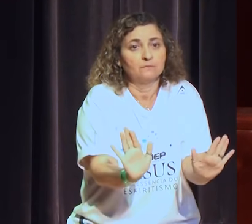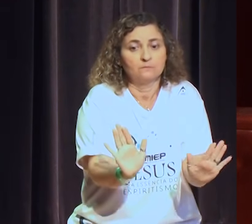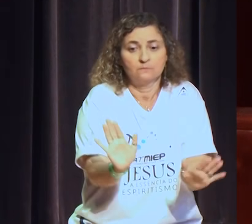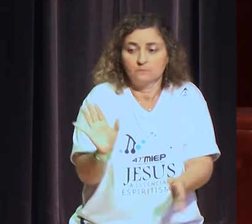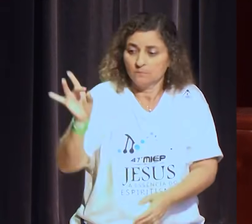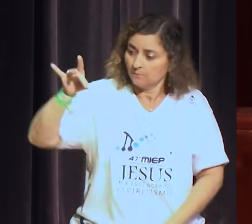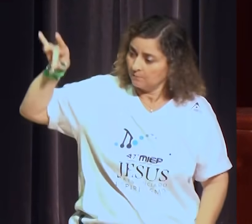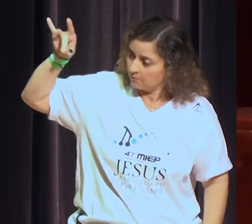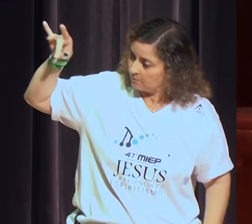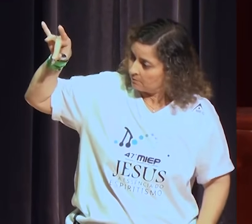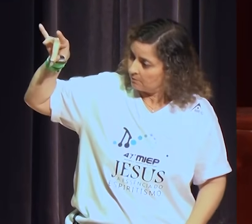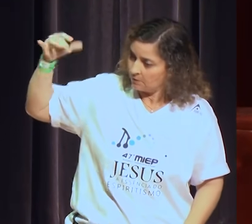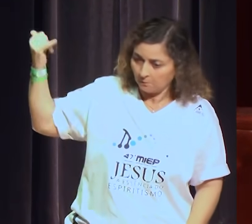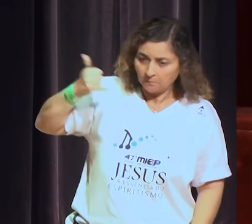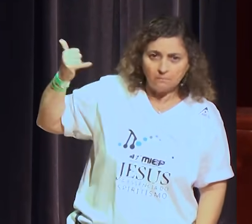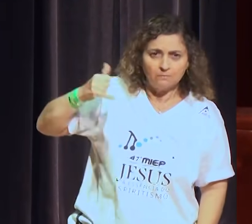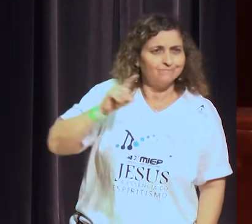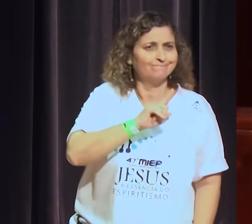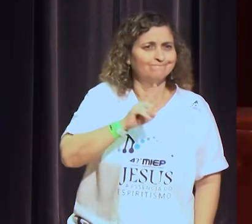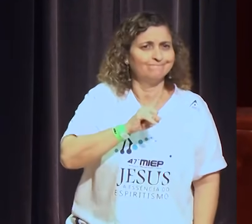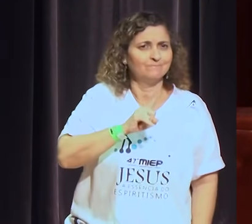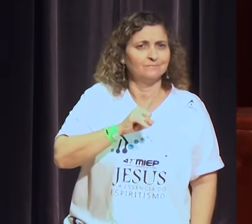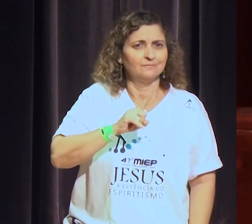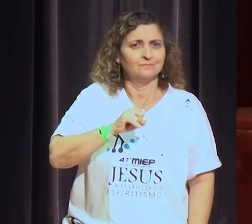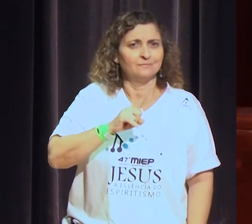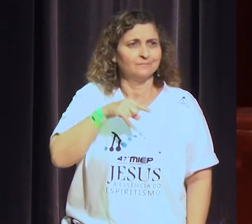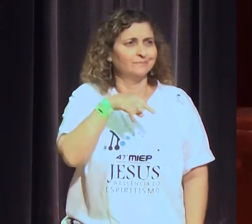funda. E os espíritos são bacanas, porque dizem assim, olha,